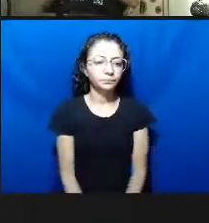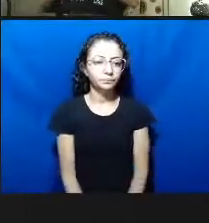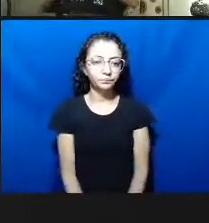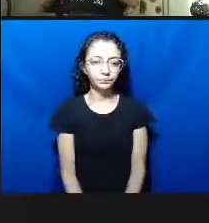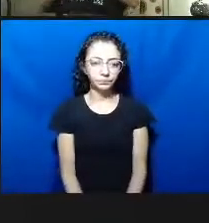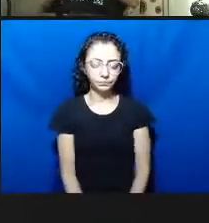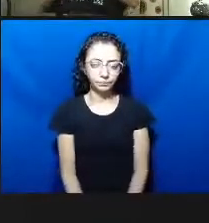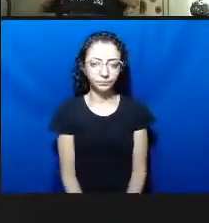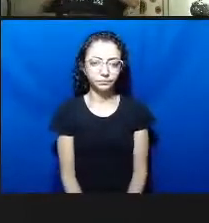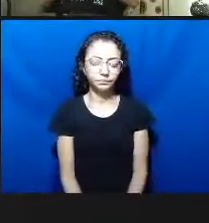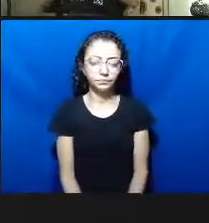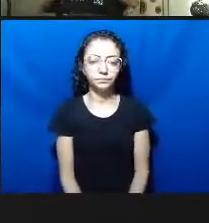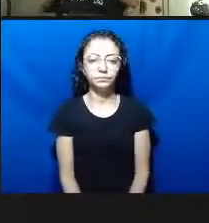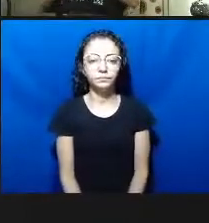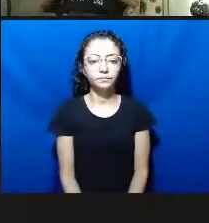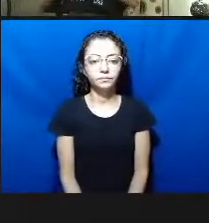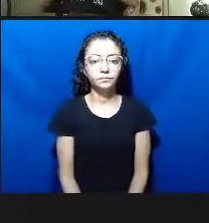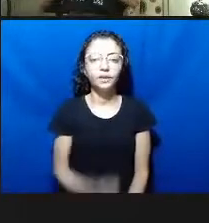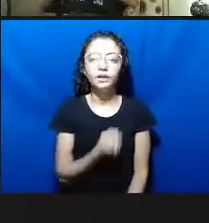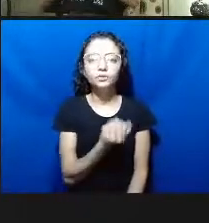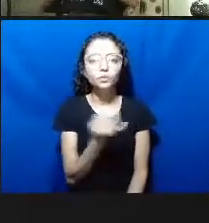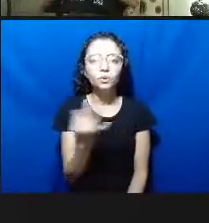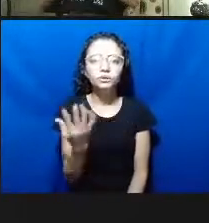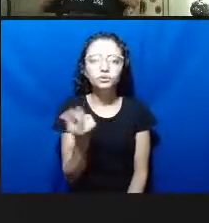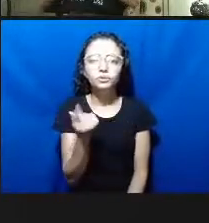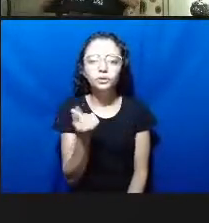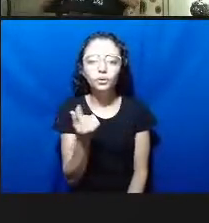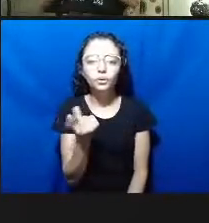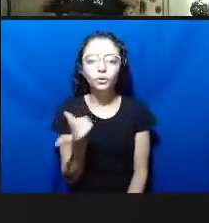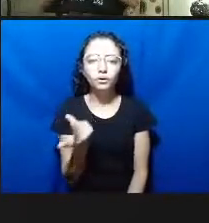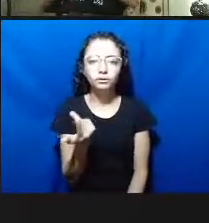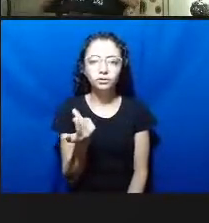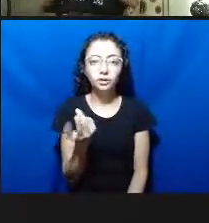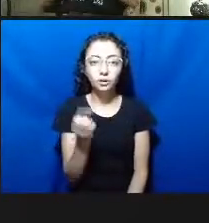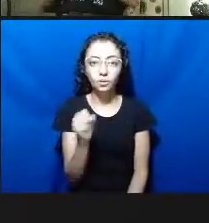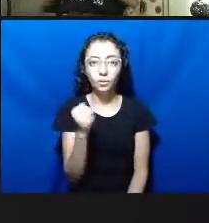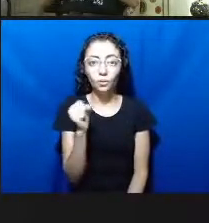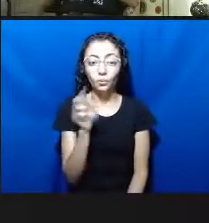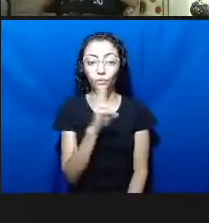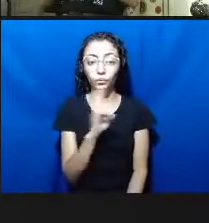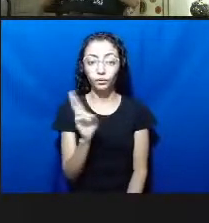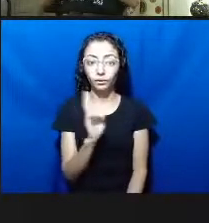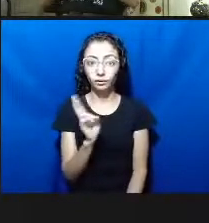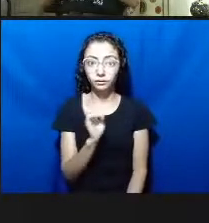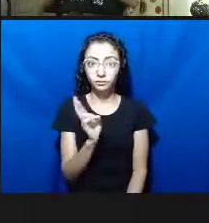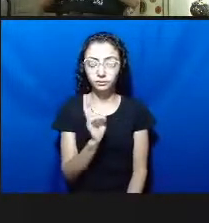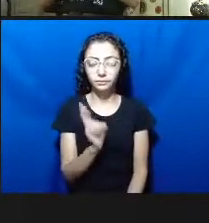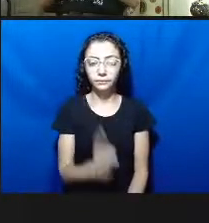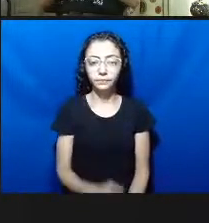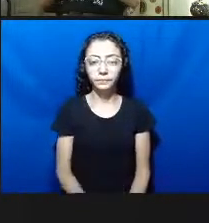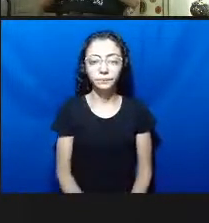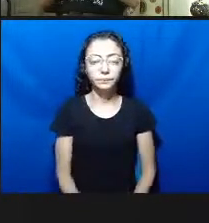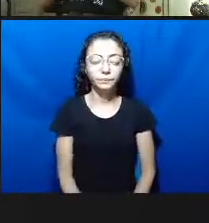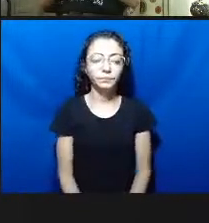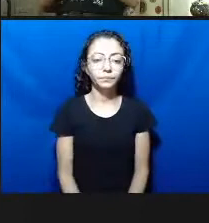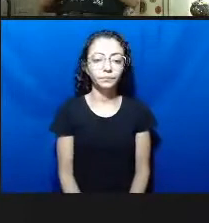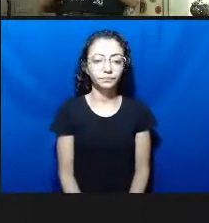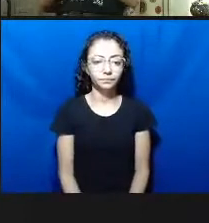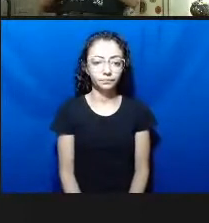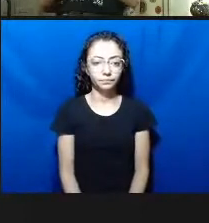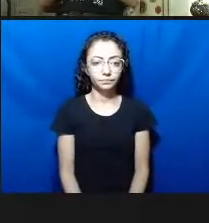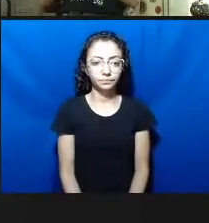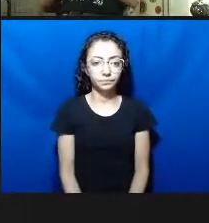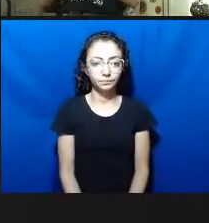Aqui, ó. O lanche tá garantido aqui. R$8, tá? Pô. Pegou por 8 mesmo. Isso aqui, dá muito quietinho. Queda de lixo. Ai,